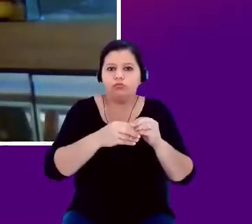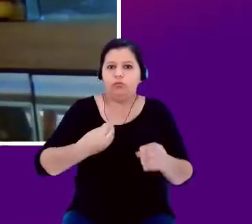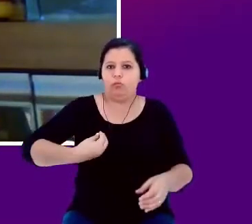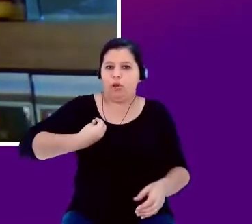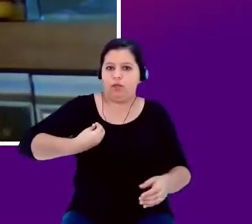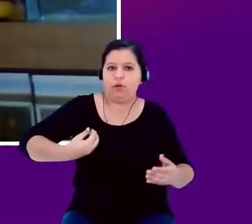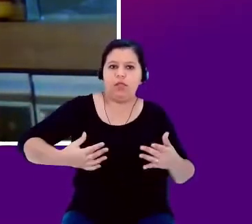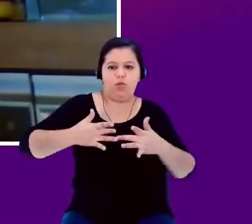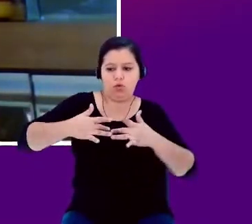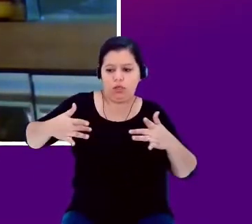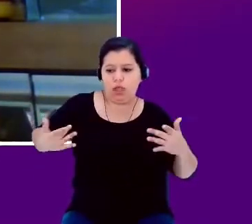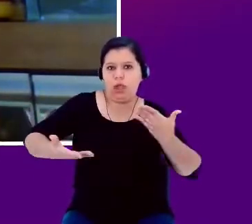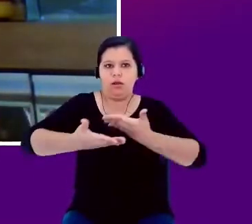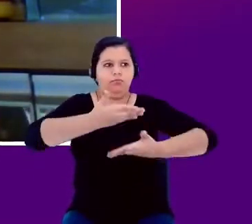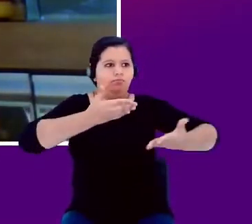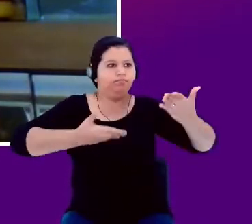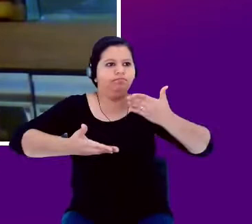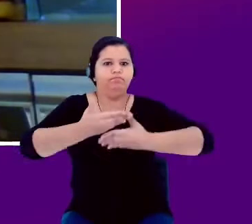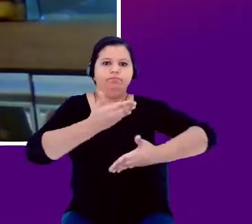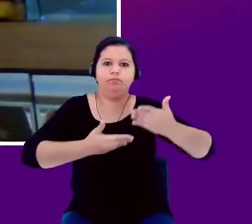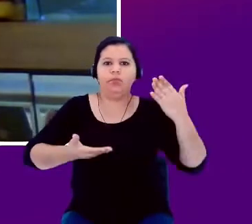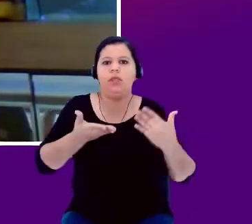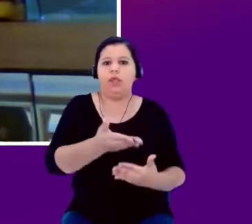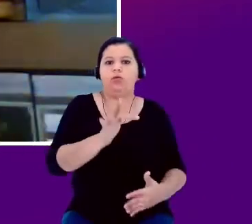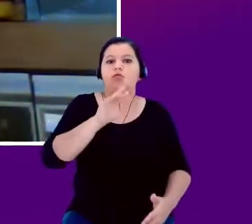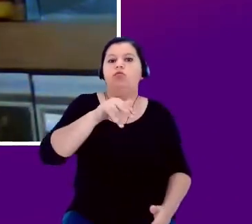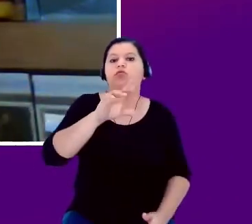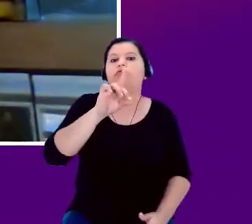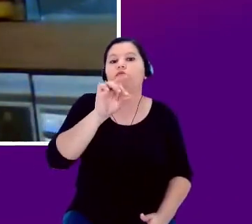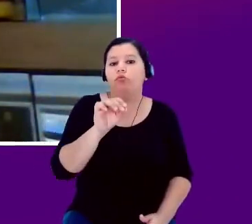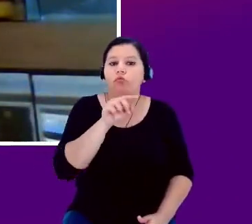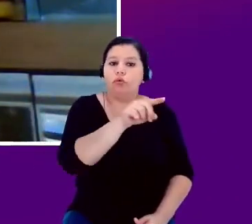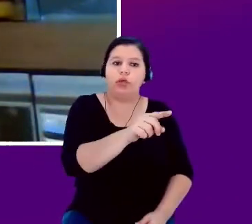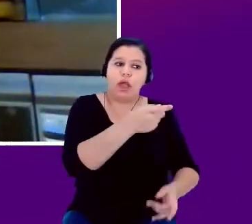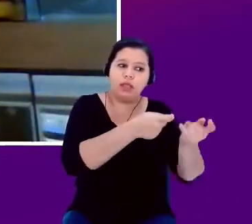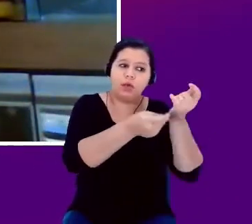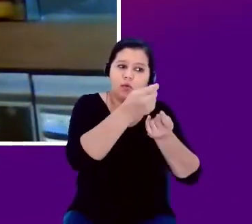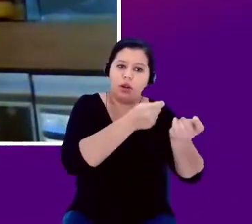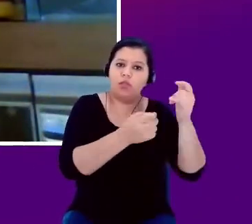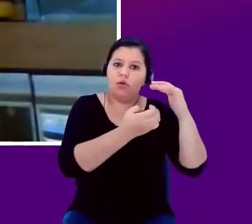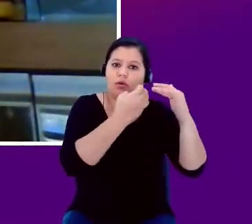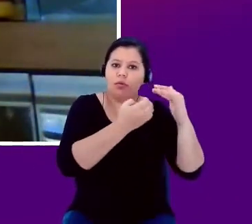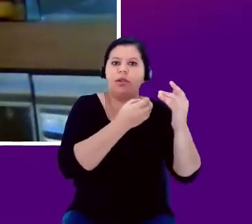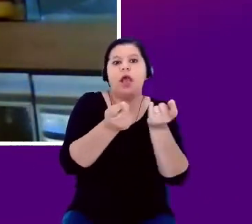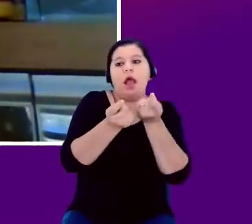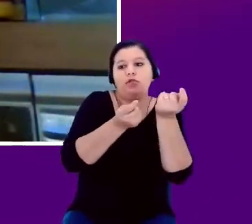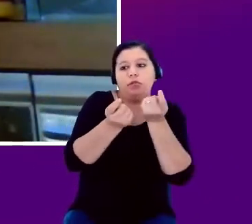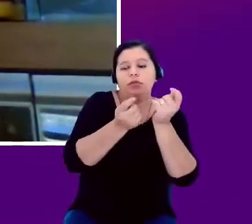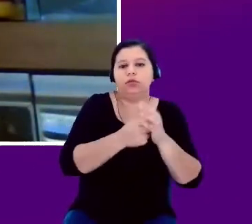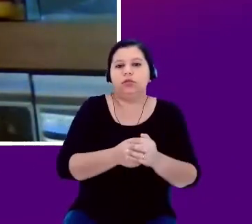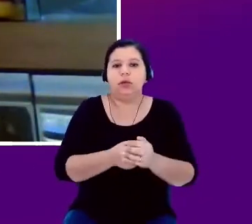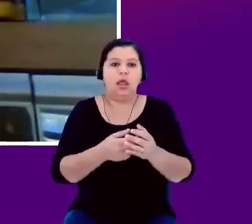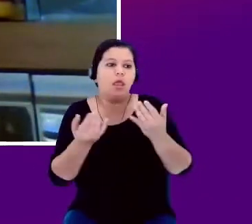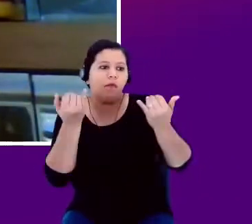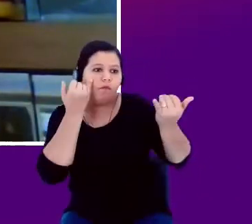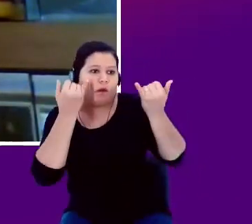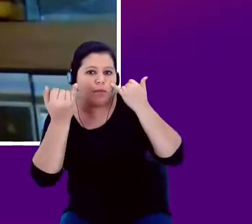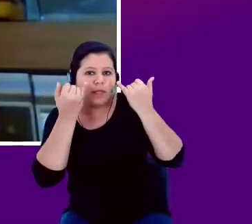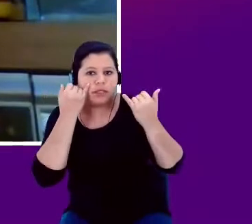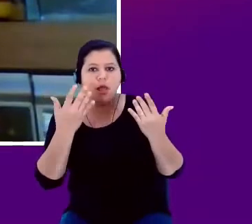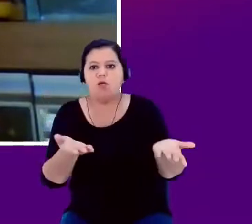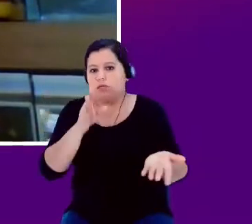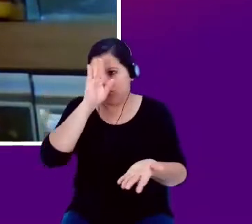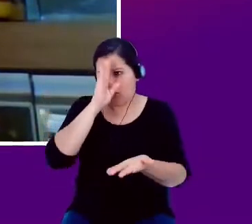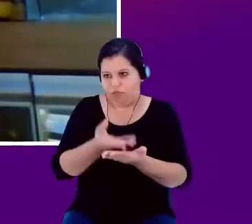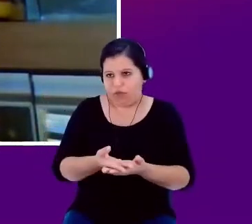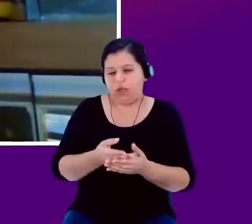em um fundo que é administrado pelas seguradoras. Informação e boa-fé também são a base dessa atividade. É